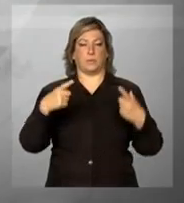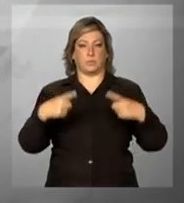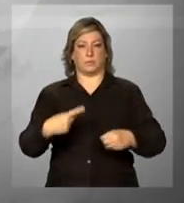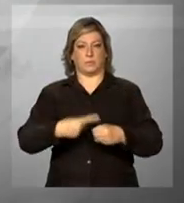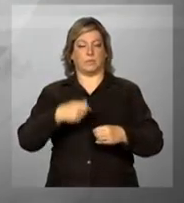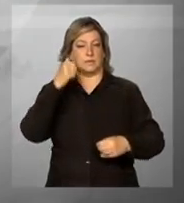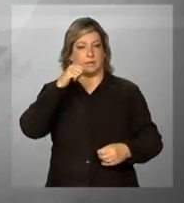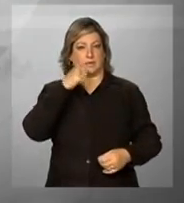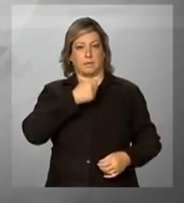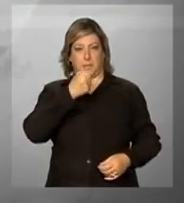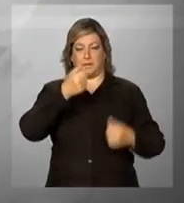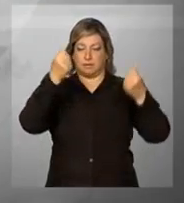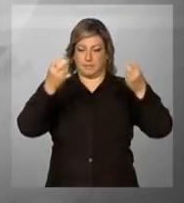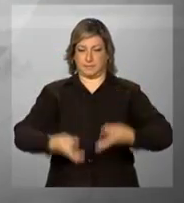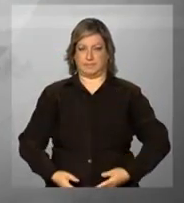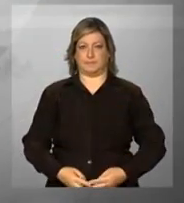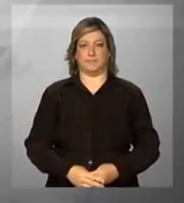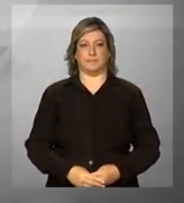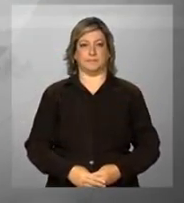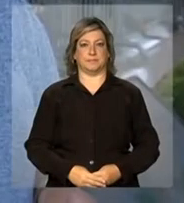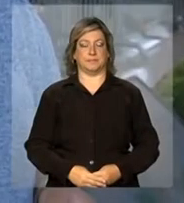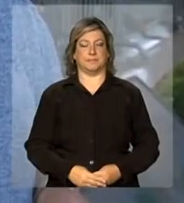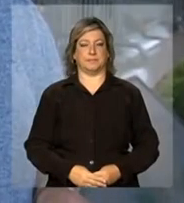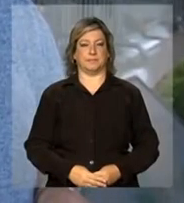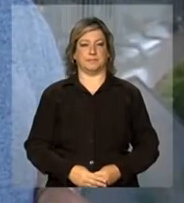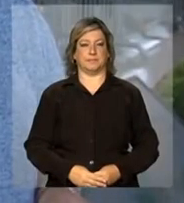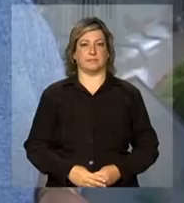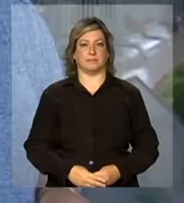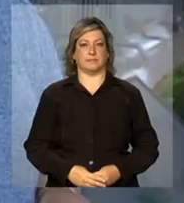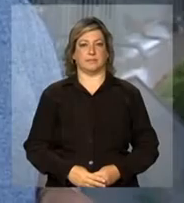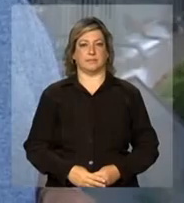Carolina Monteiro tem outras informações.